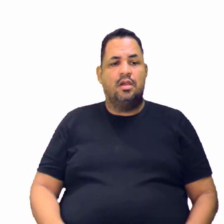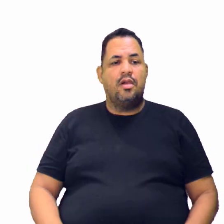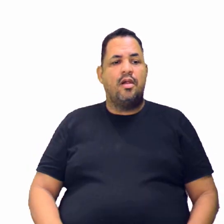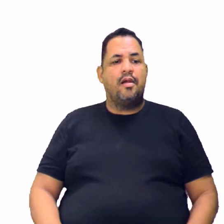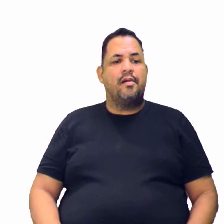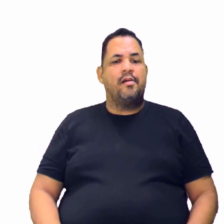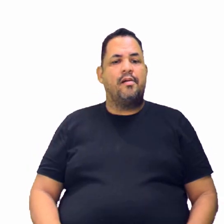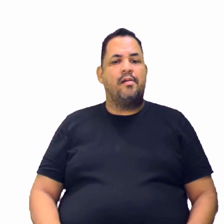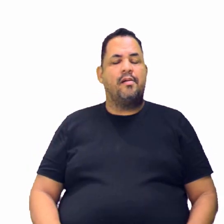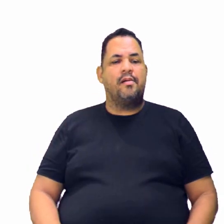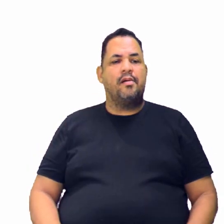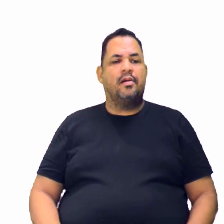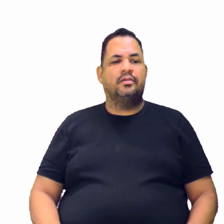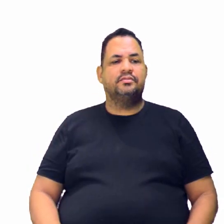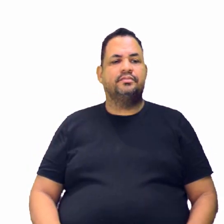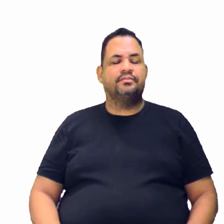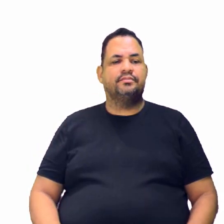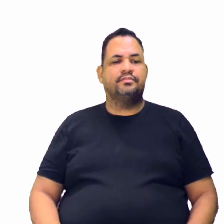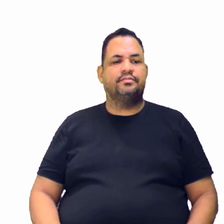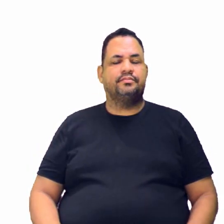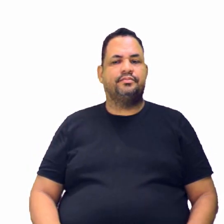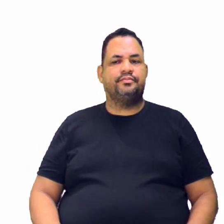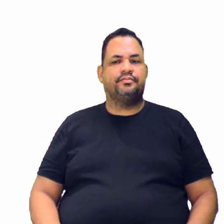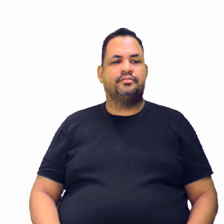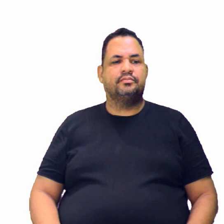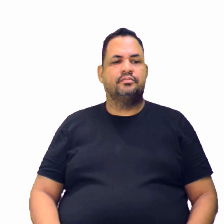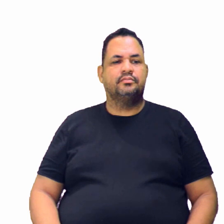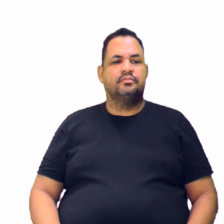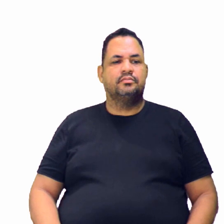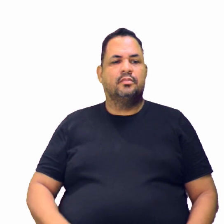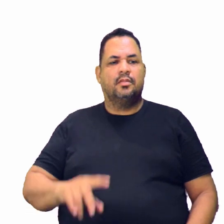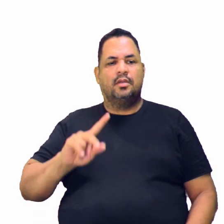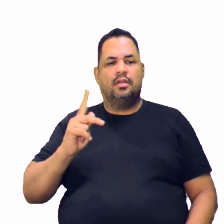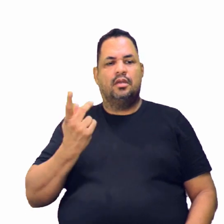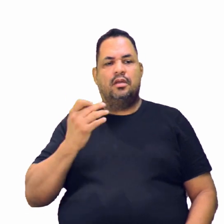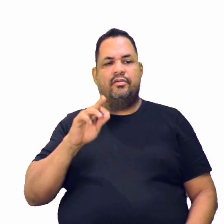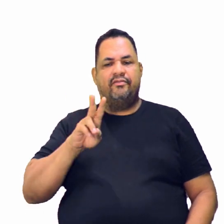não. Havia 3 noites que choravam. Haver, ó.